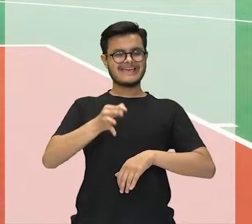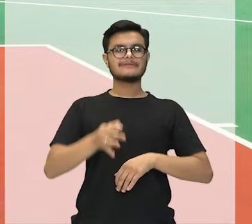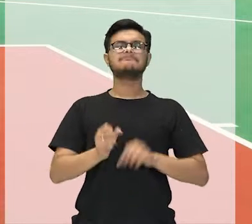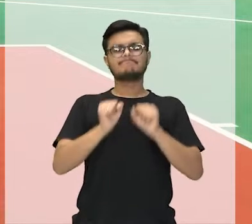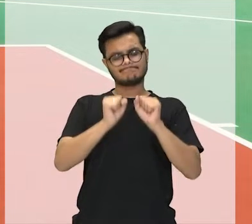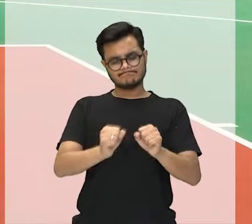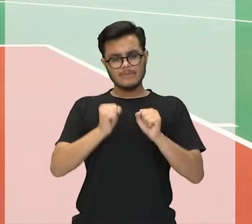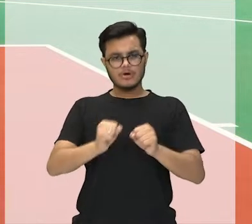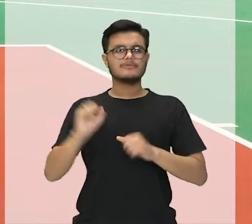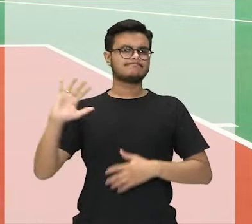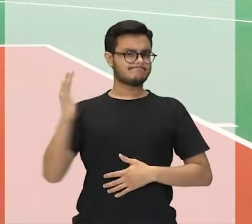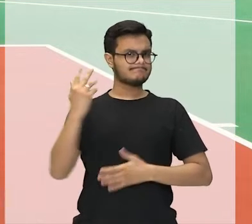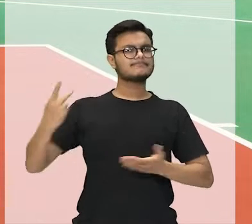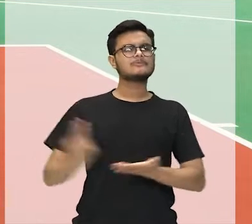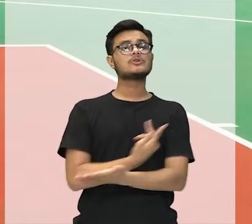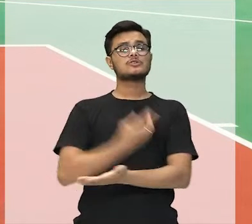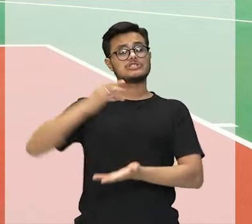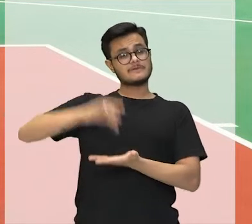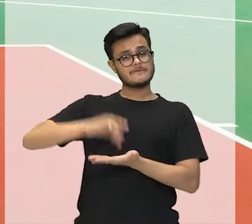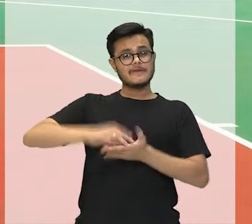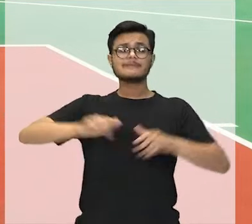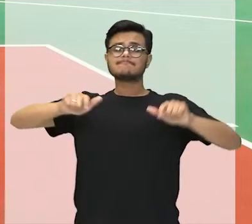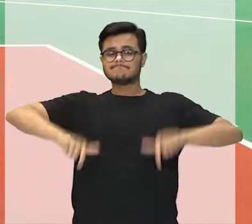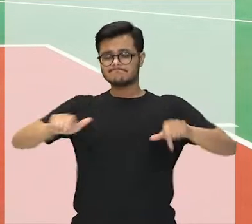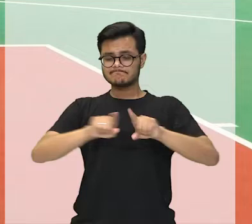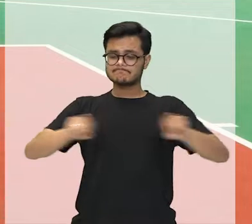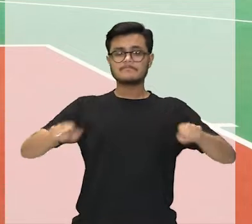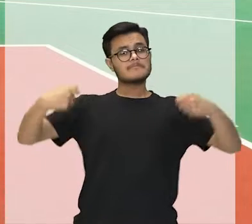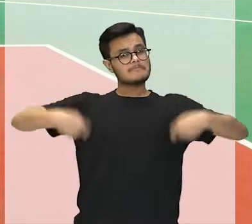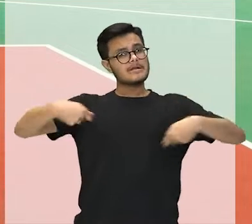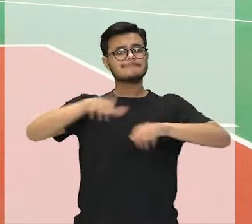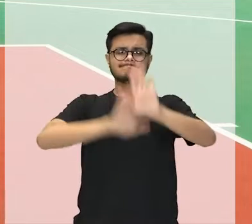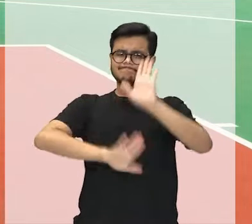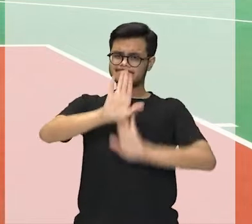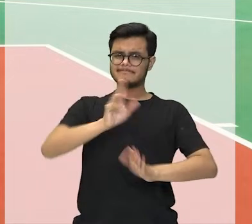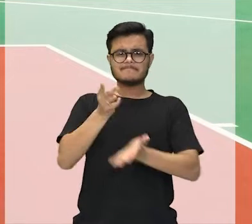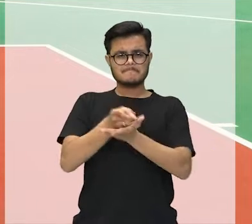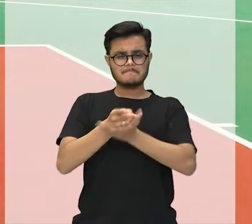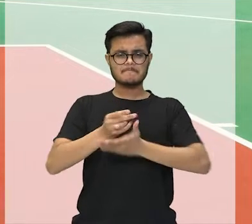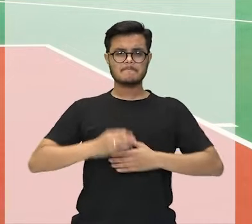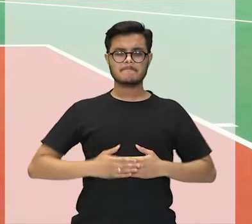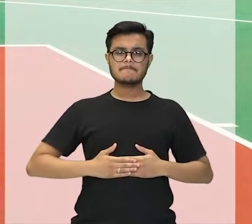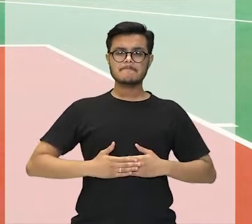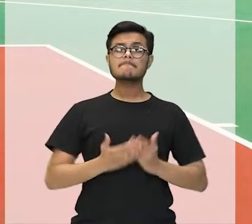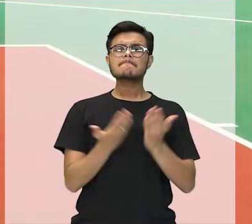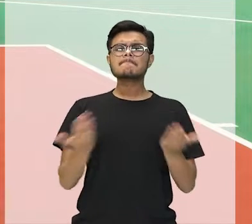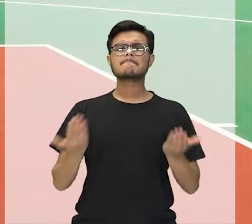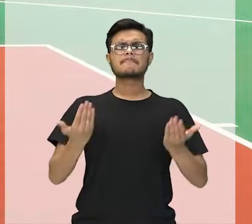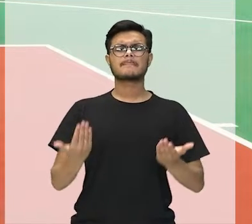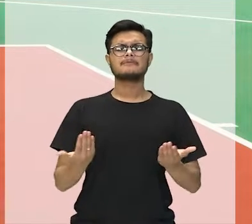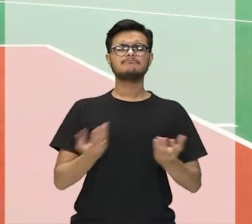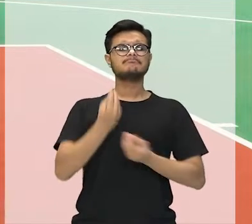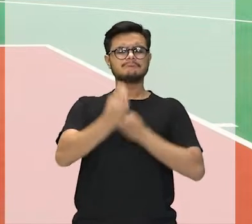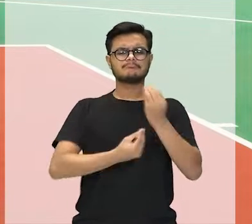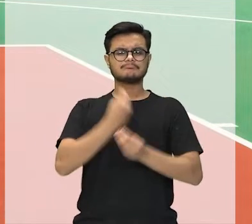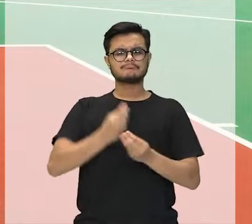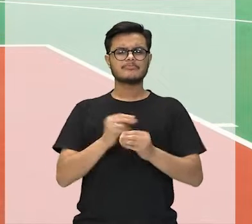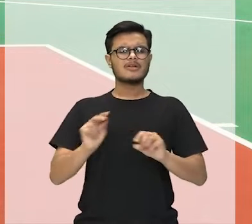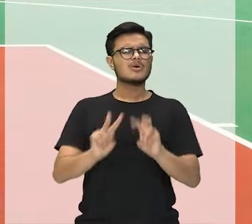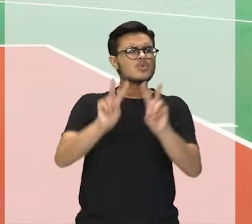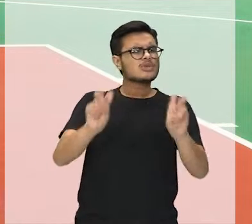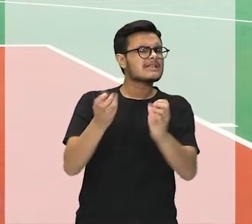pode acontecer nesse espaço, se nós não tomarmos os devidos cuidados, tá bom? Então, vamos ver lá o que nós iremos